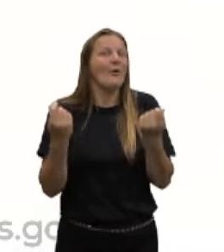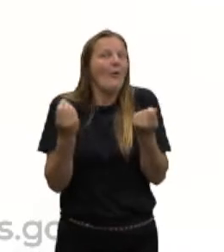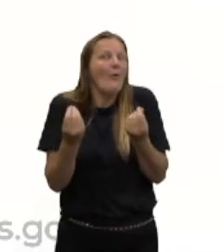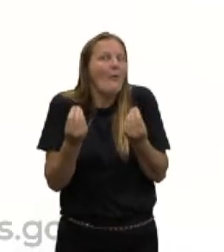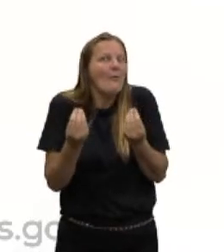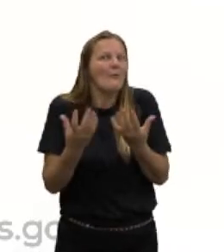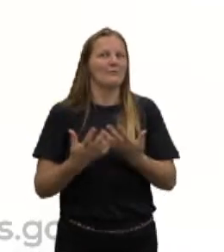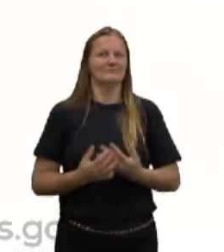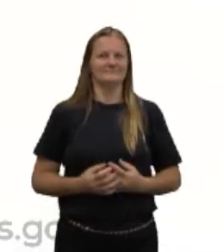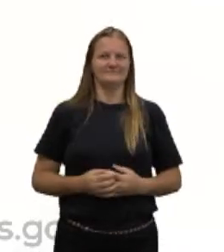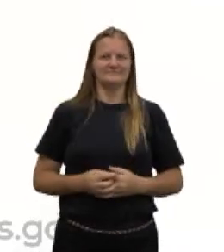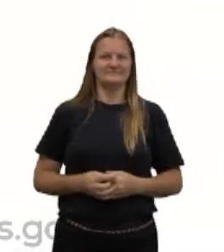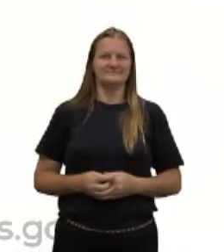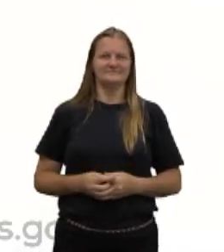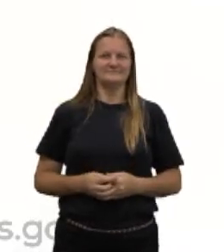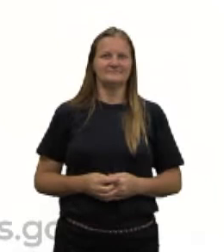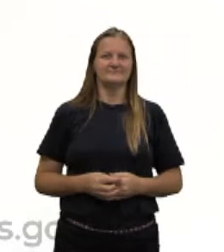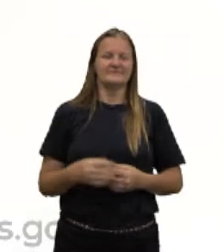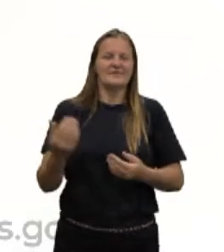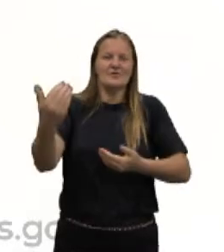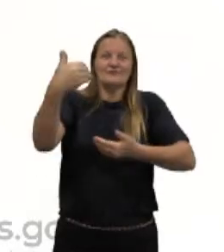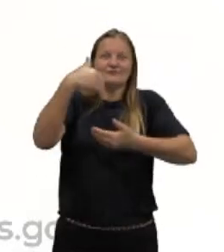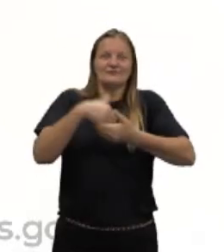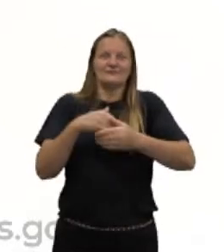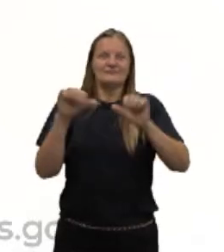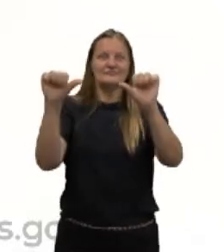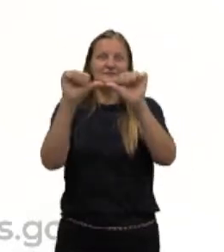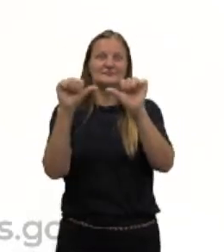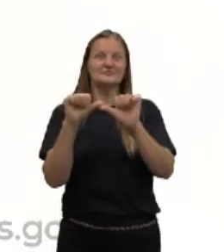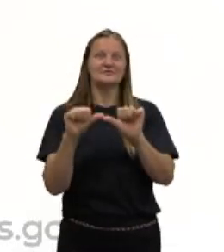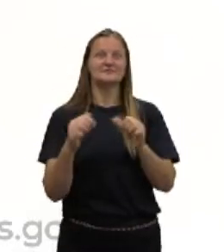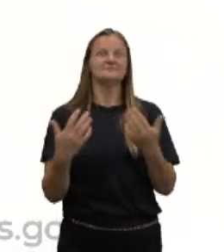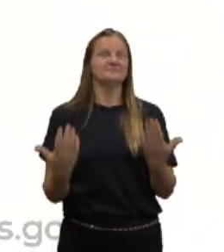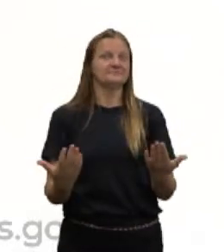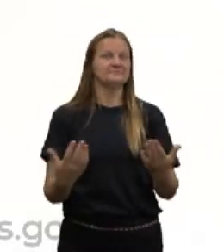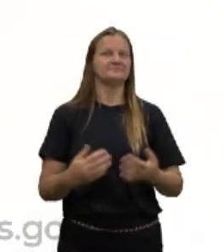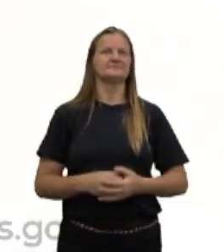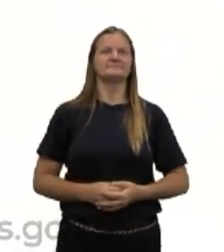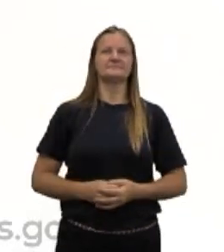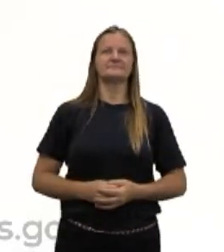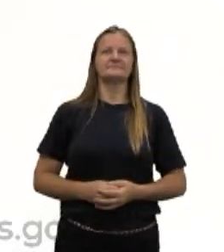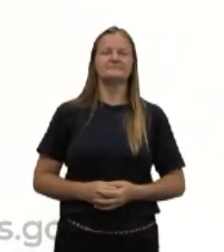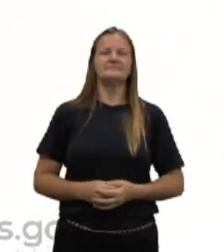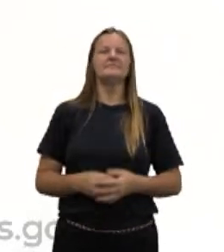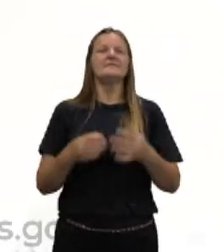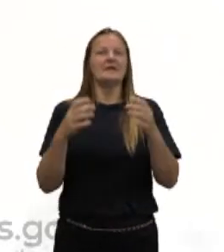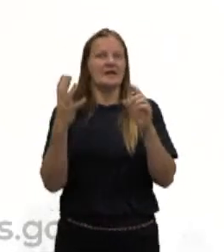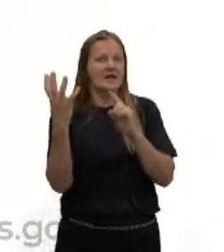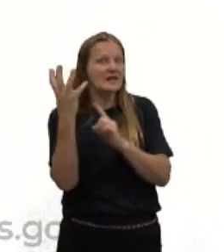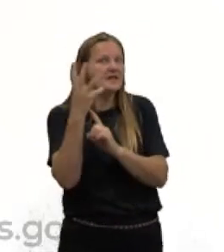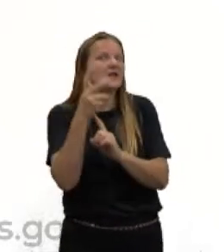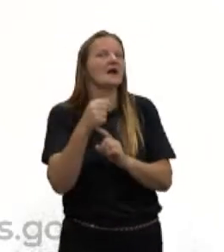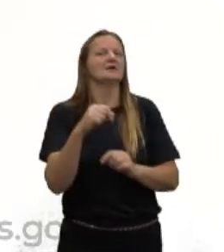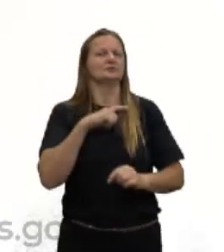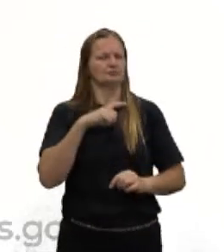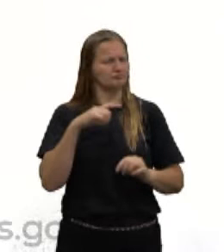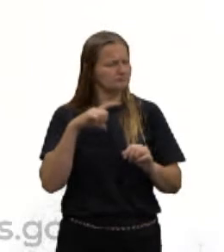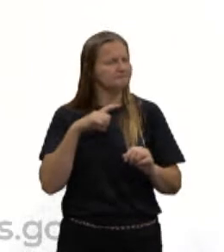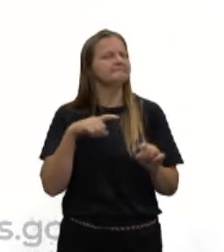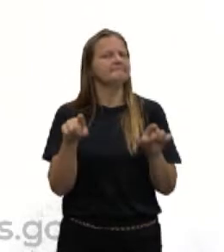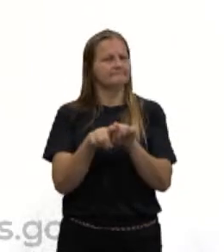falar um pouquinho sobre como ela chega lá, a simetria? Na arte, com certeza,